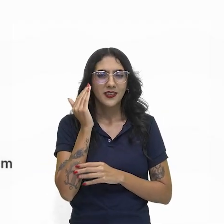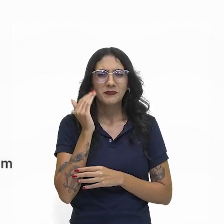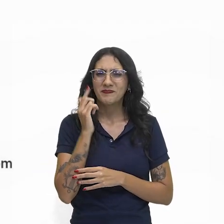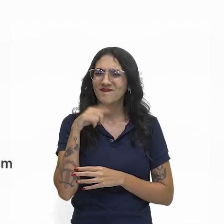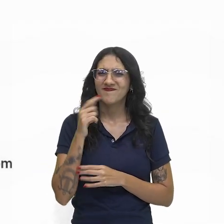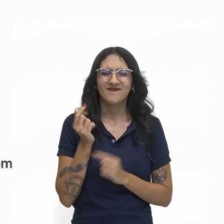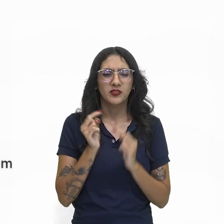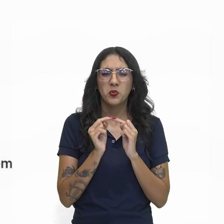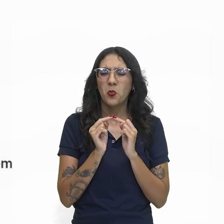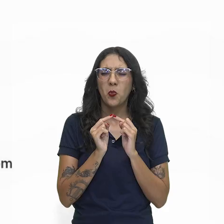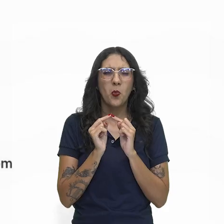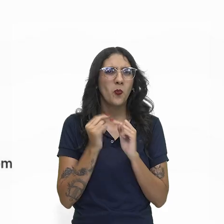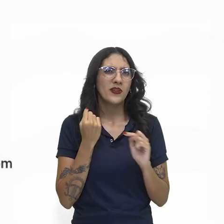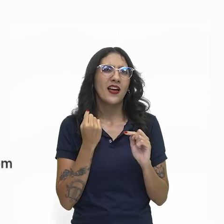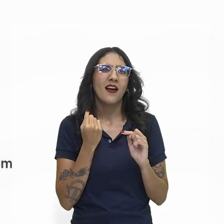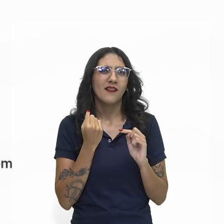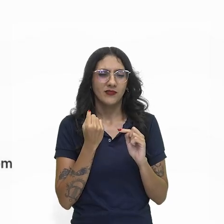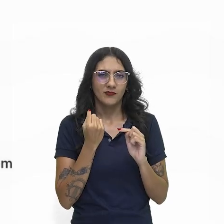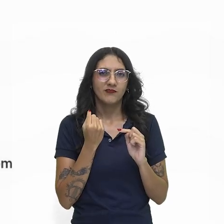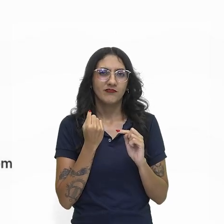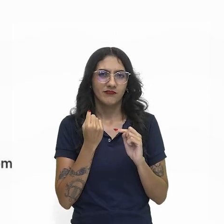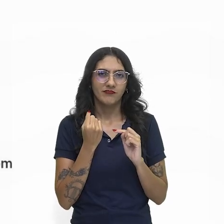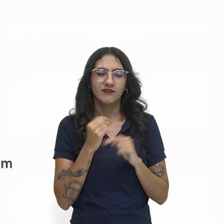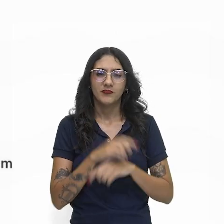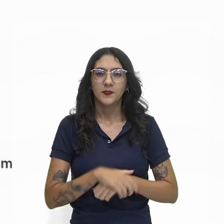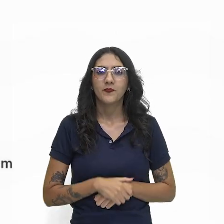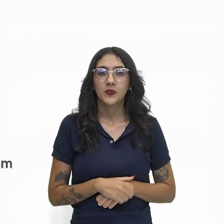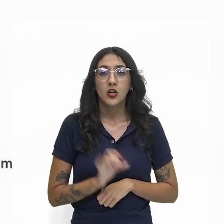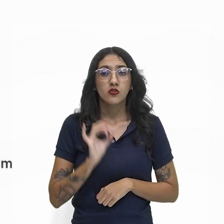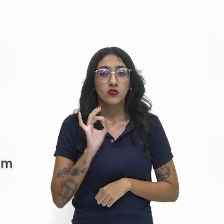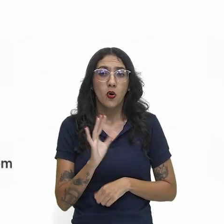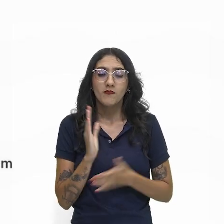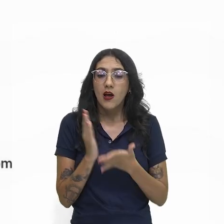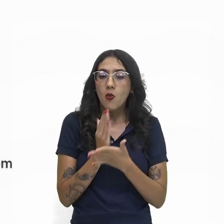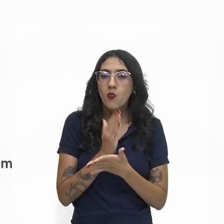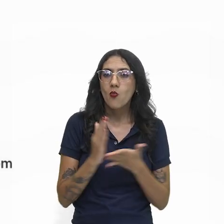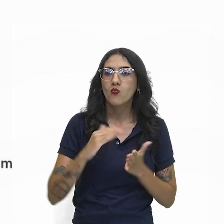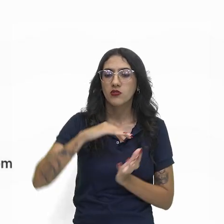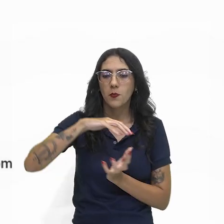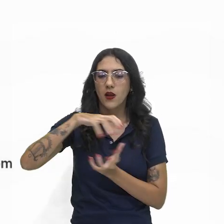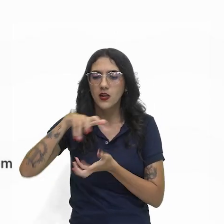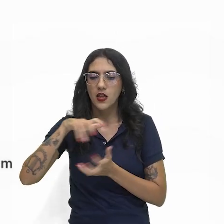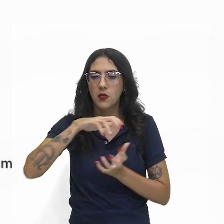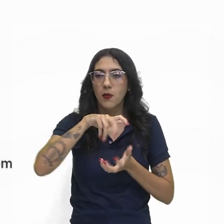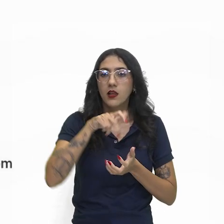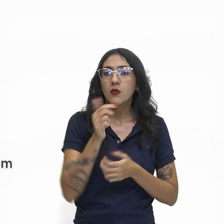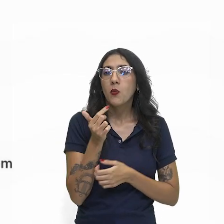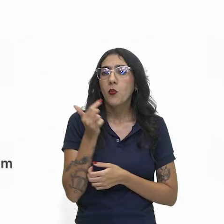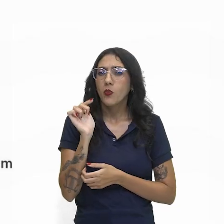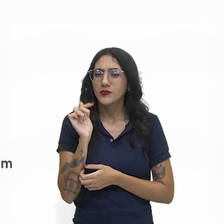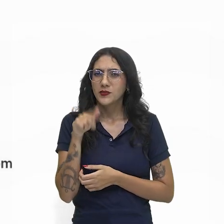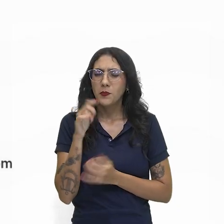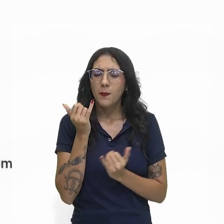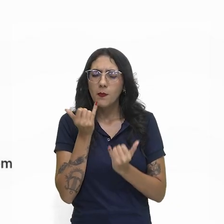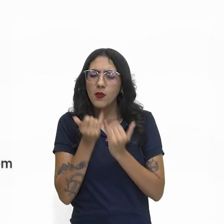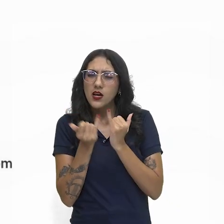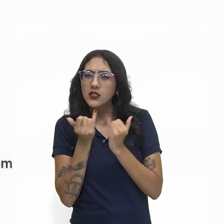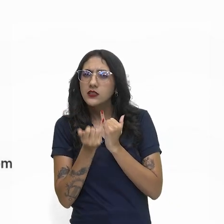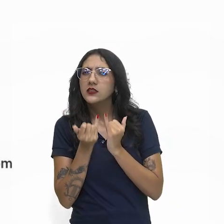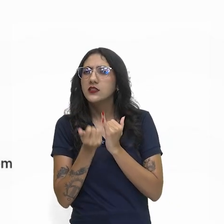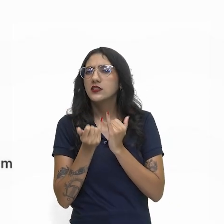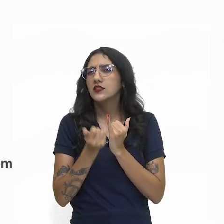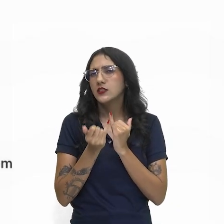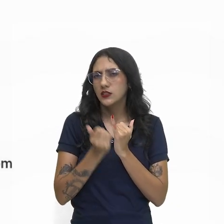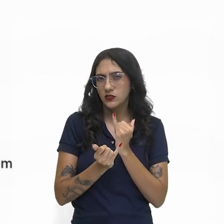dava certo de maneira nenhuma. Dava certo para alguns planetas, né? Ficava muito próximo do que eram